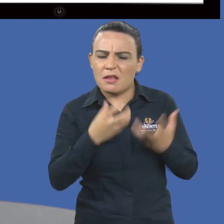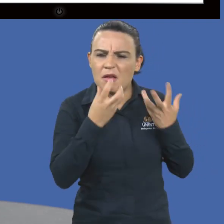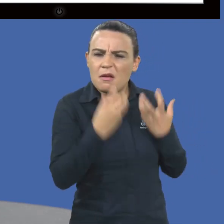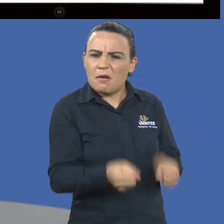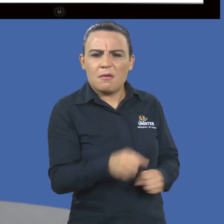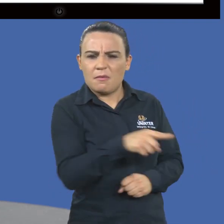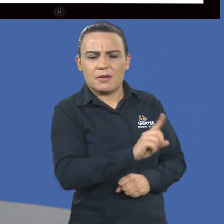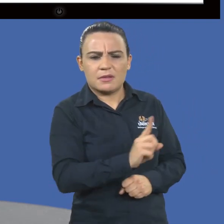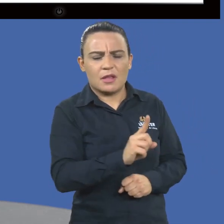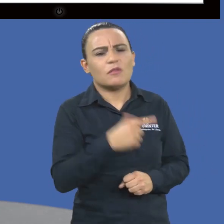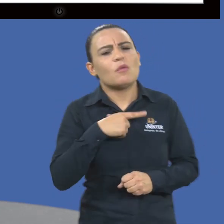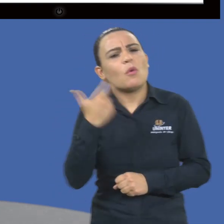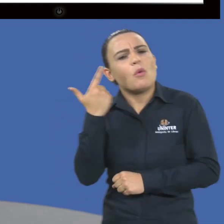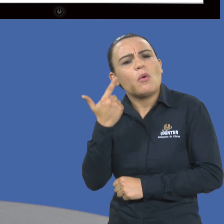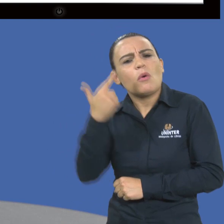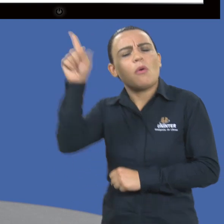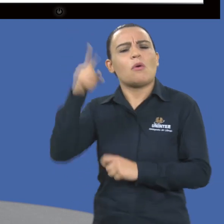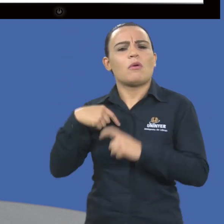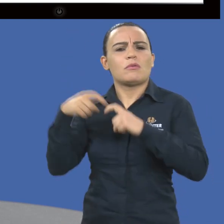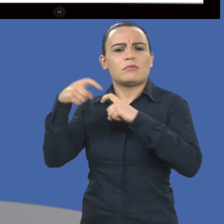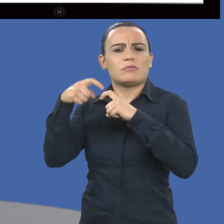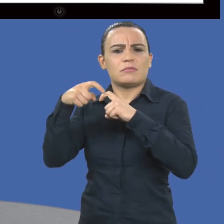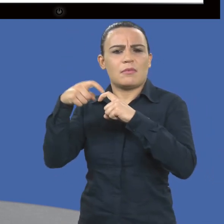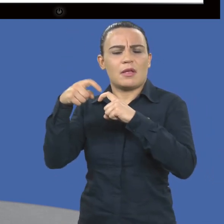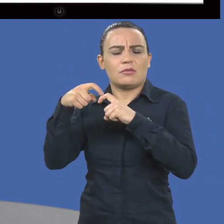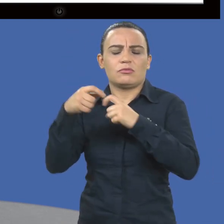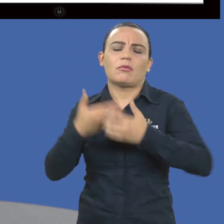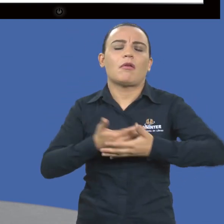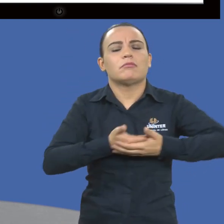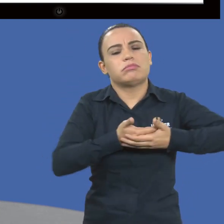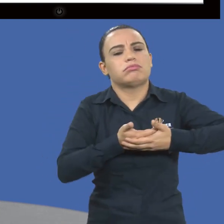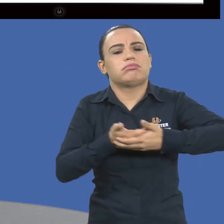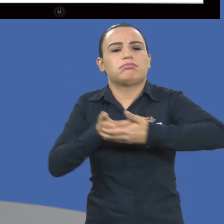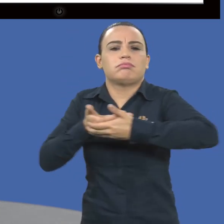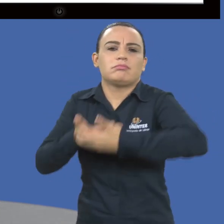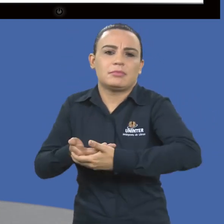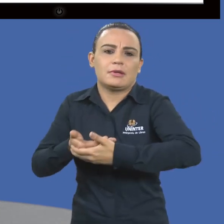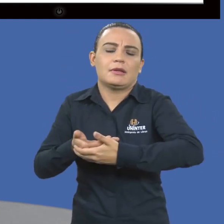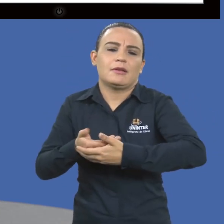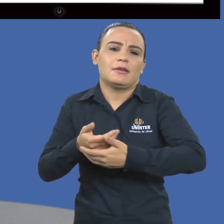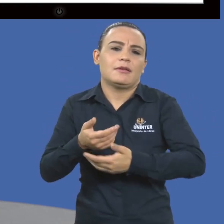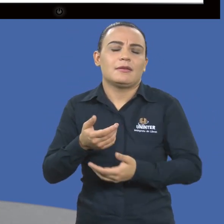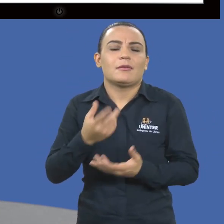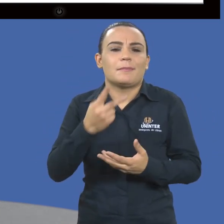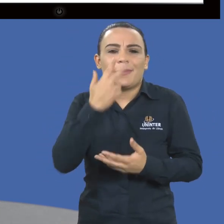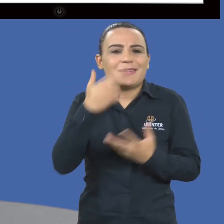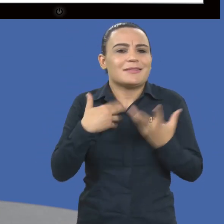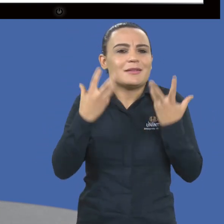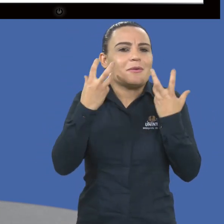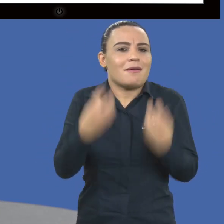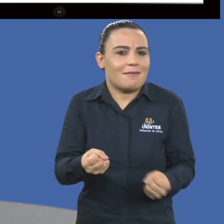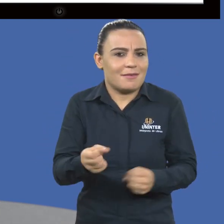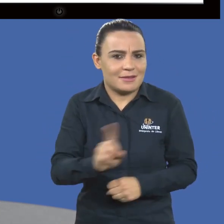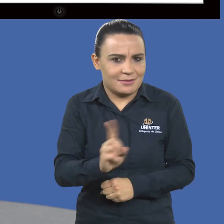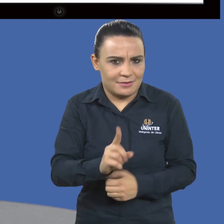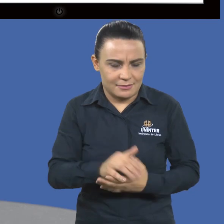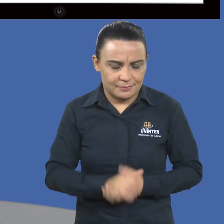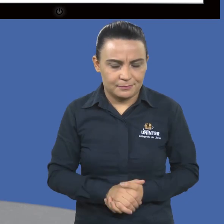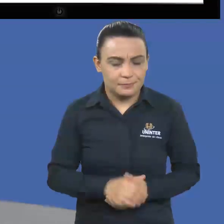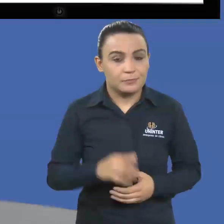médico, porque ela diz, não é isso que eu quero ouvir, o meu filho eu acho que não tem nada, etc. e